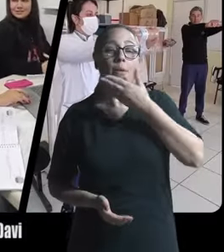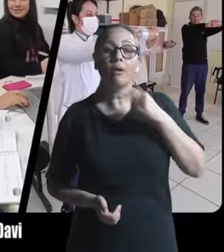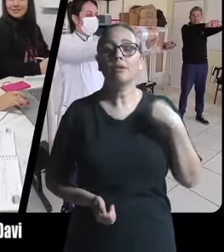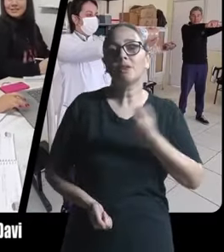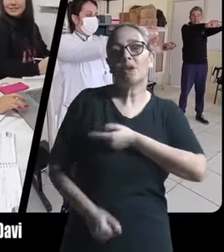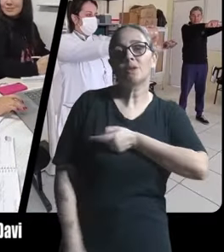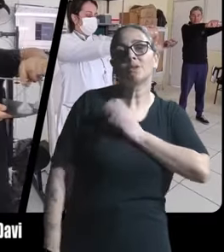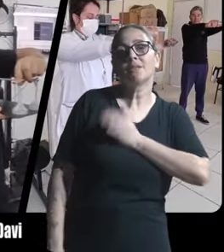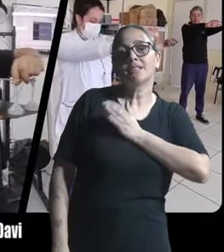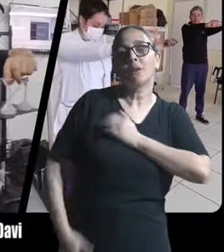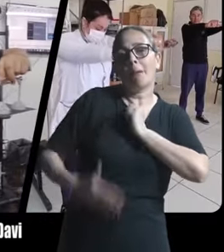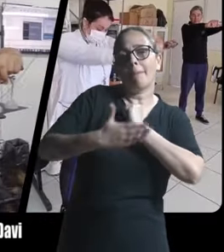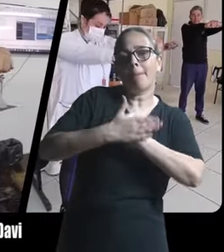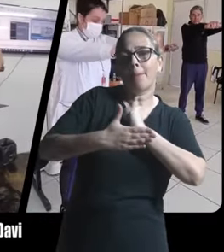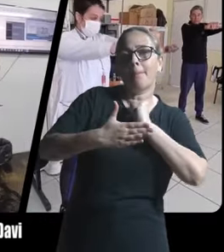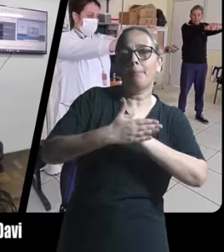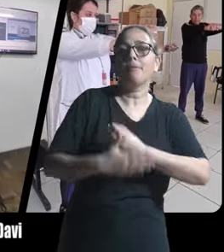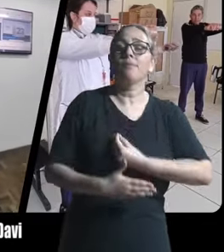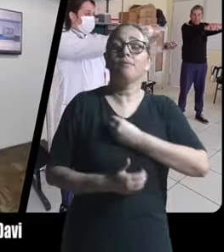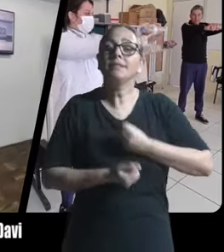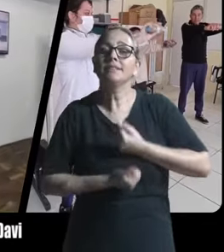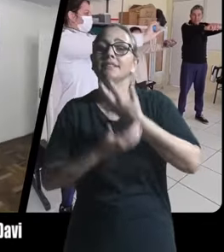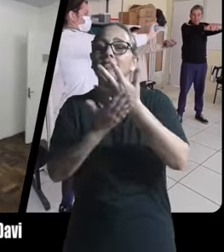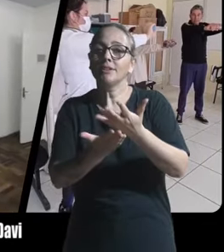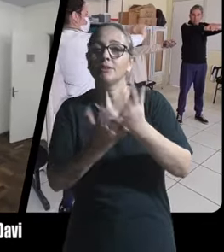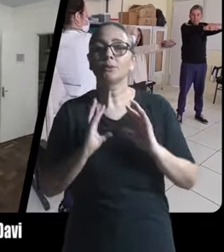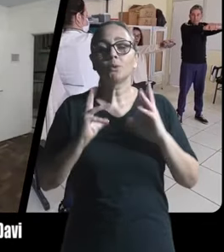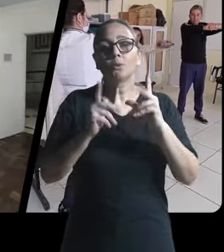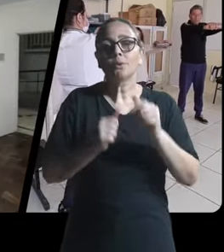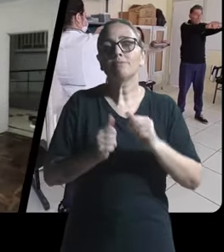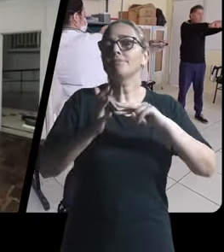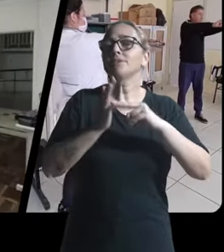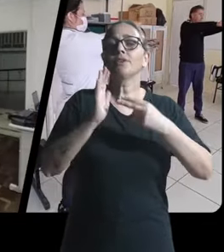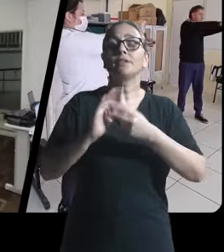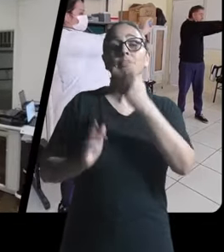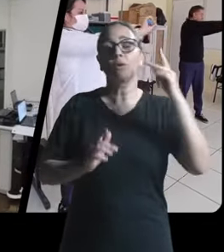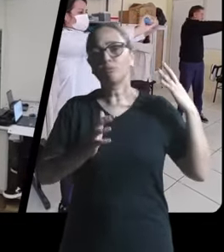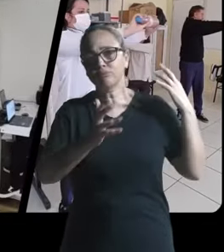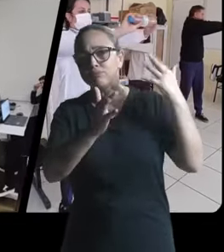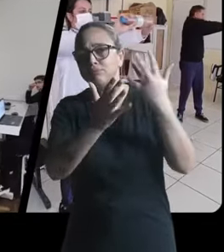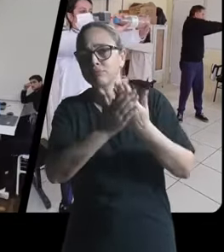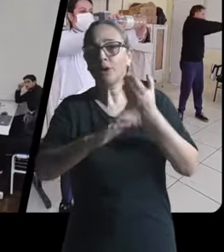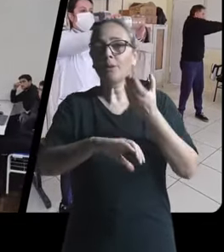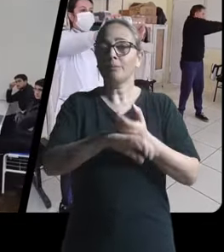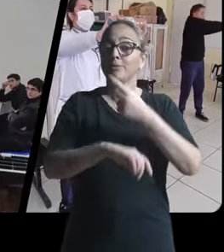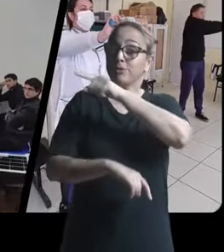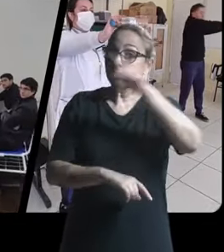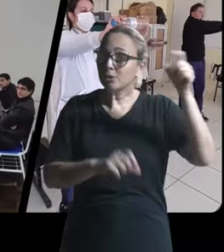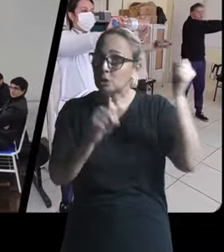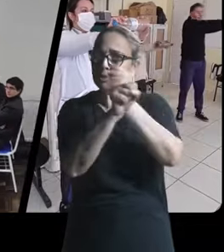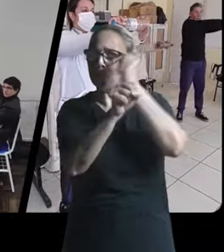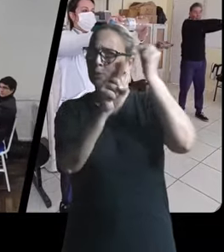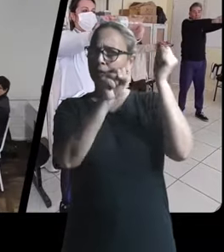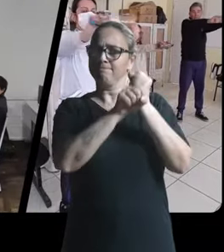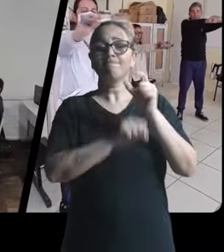coração de estudante, ou melhor, o nosso coração. Um coração palpitante que dá vida e significado